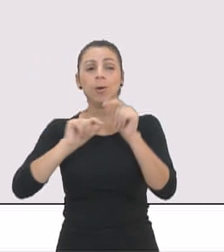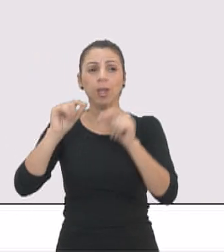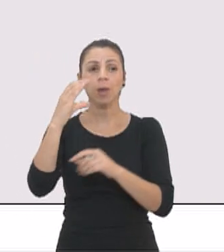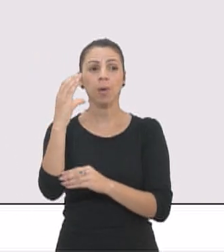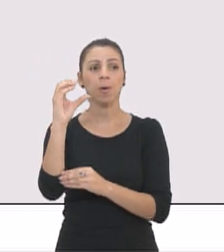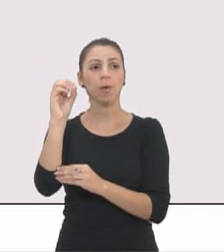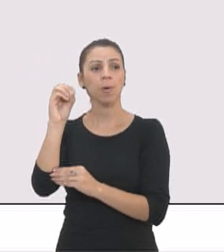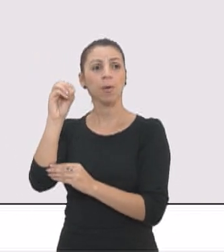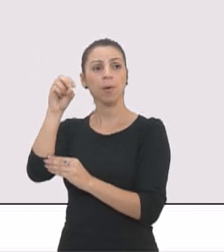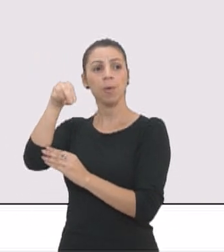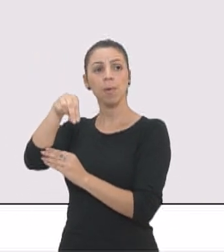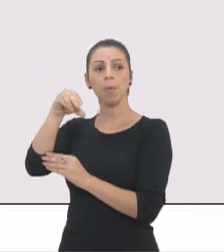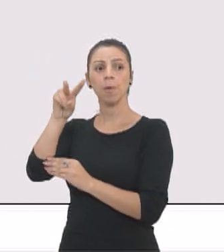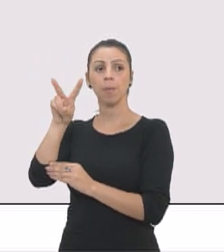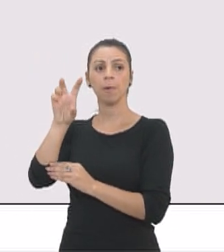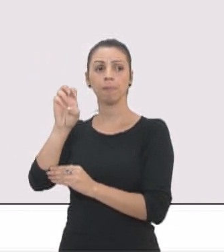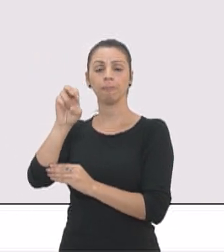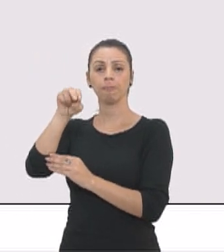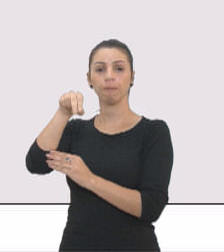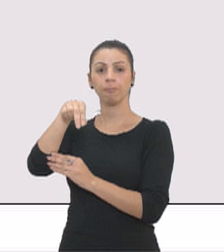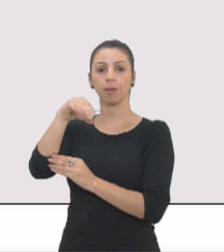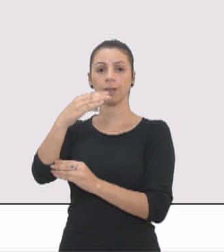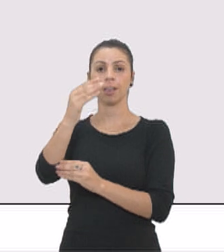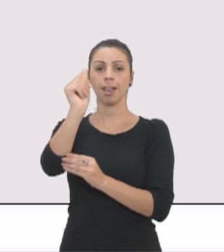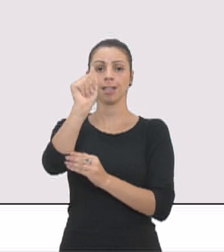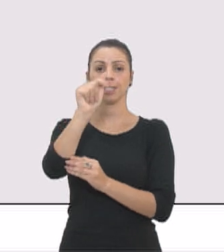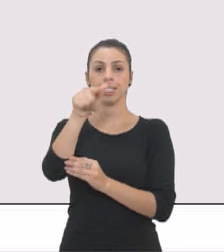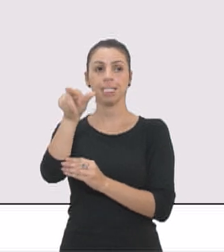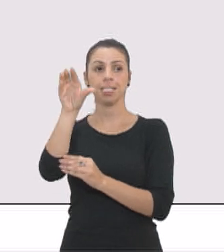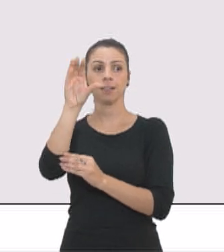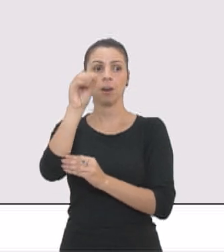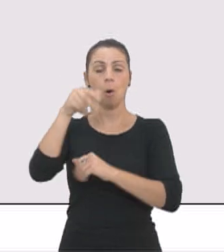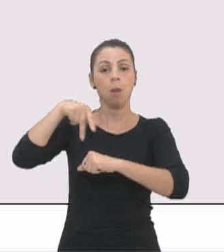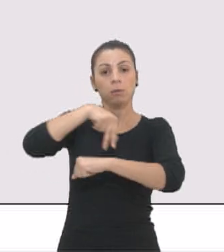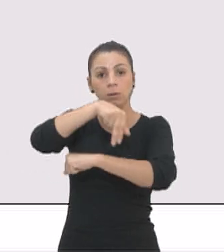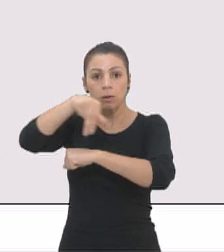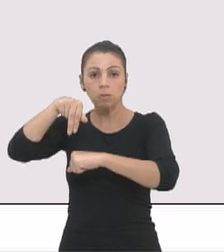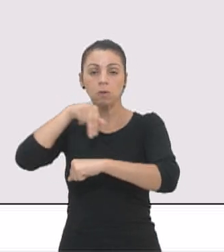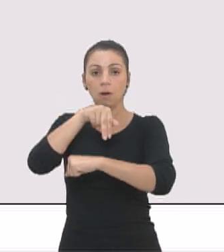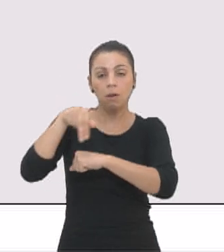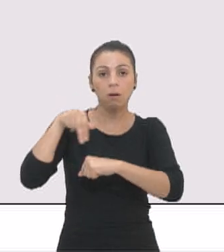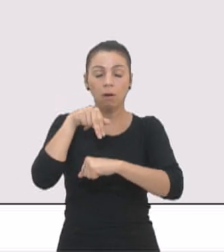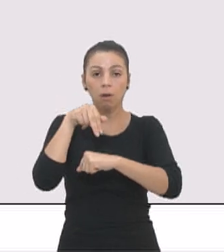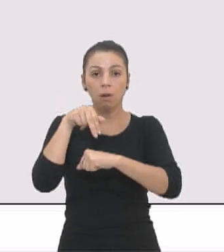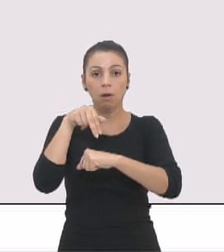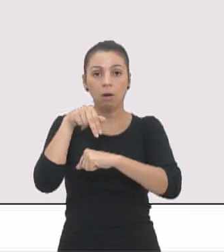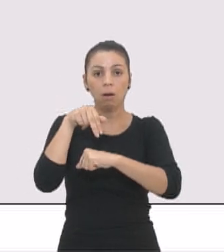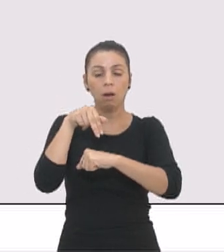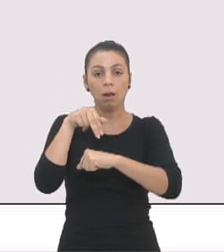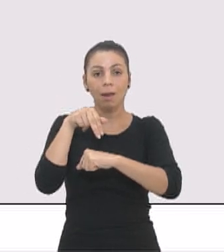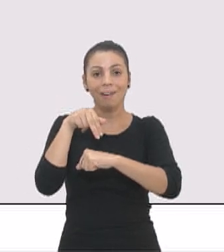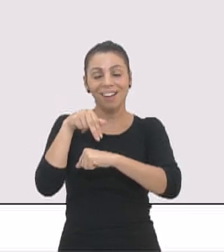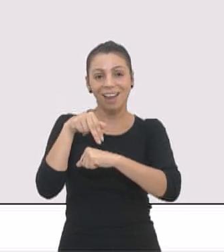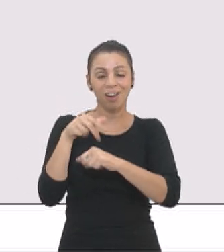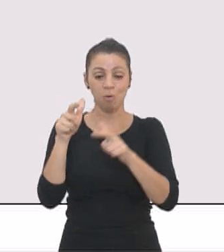onde, inclusive, acontece aquele episódio chamado de Momento do